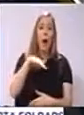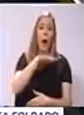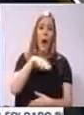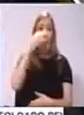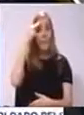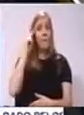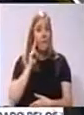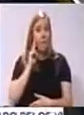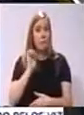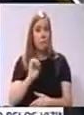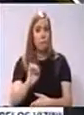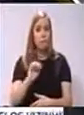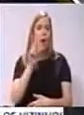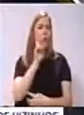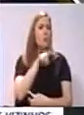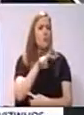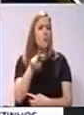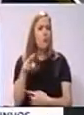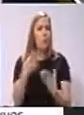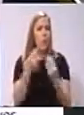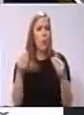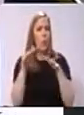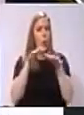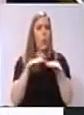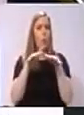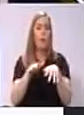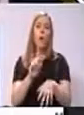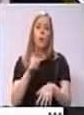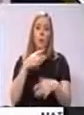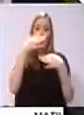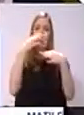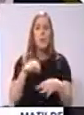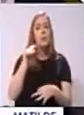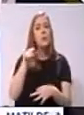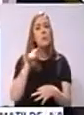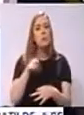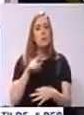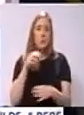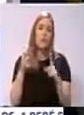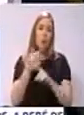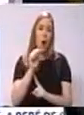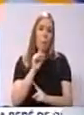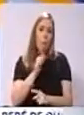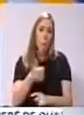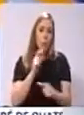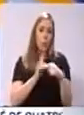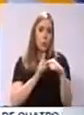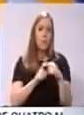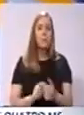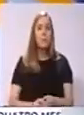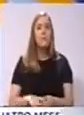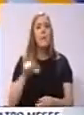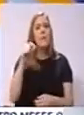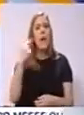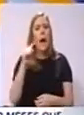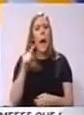Penafiel, é muito visitada, é muito frequentada e, portanto, acreditamos que foi uma medida que terá sucesso. Ainda assim, existe